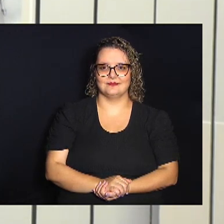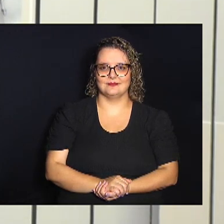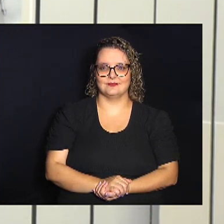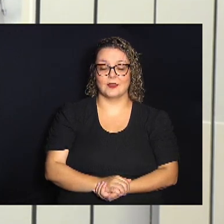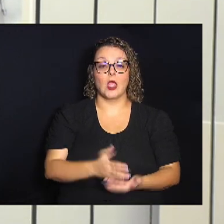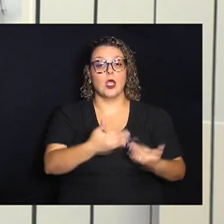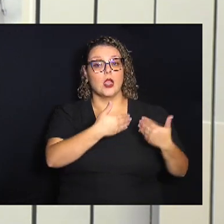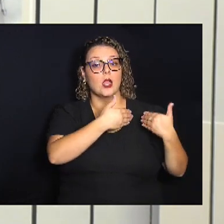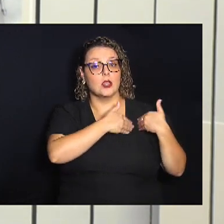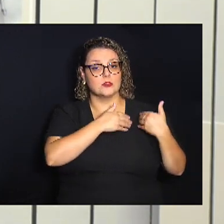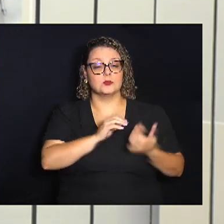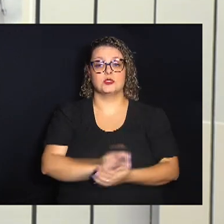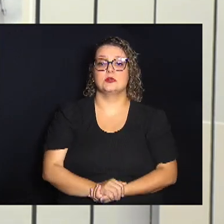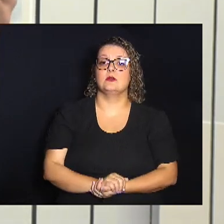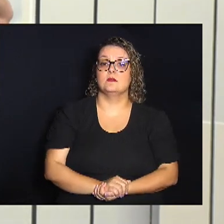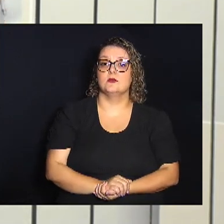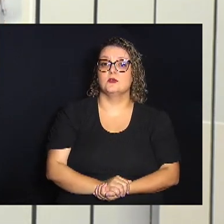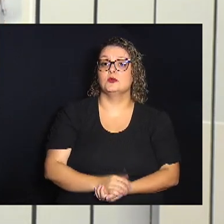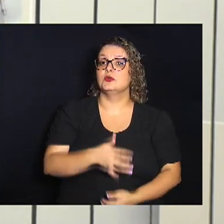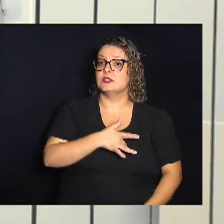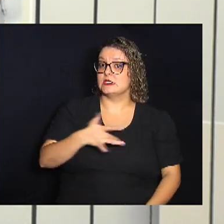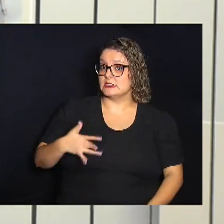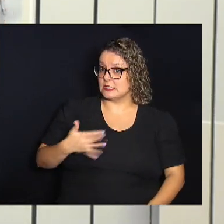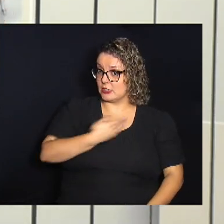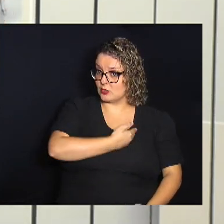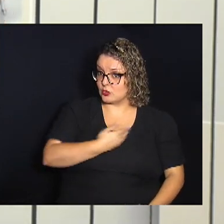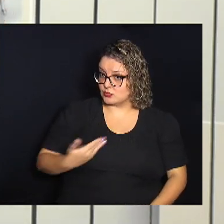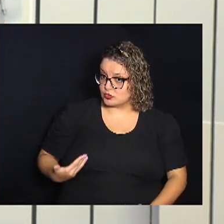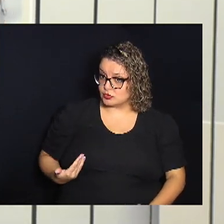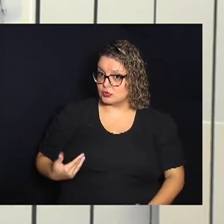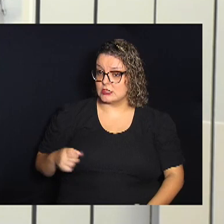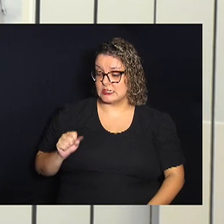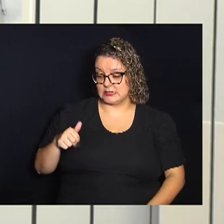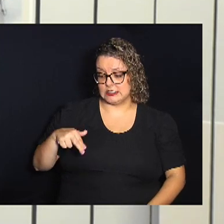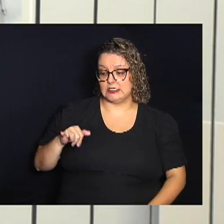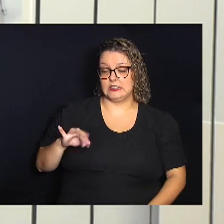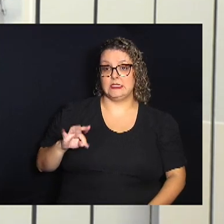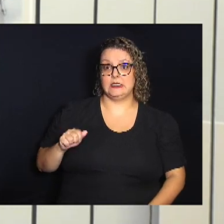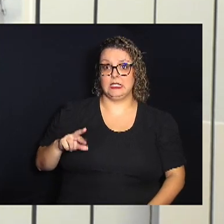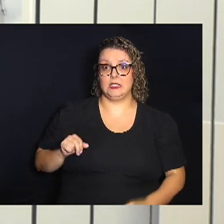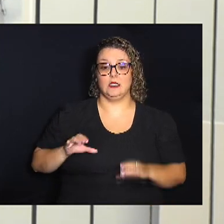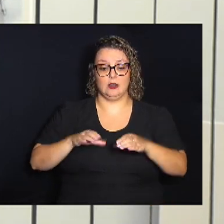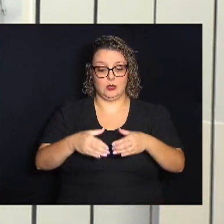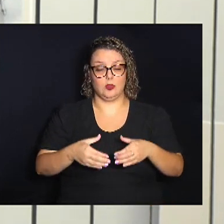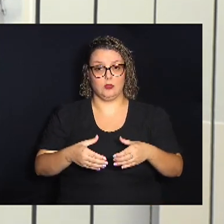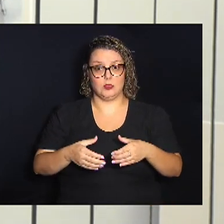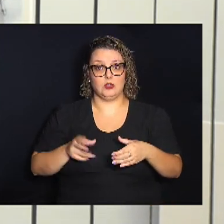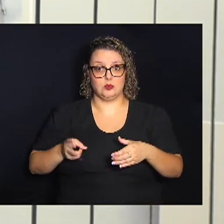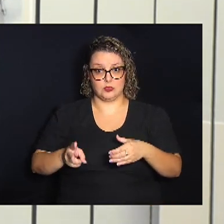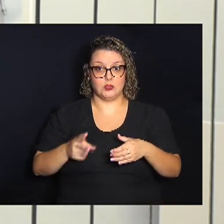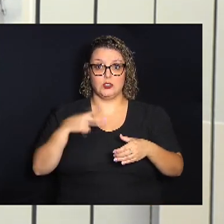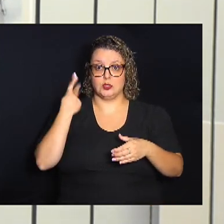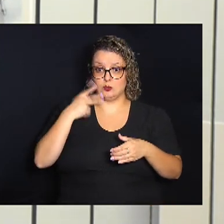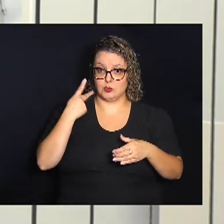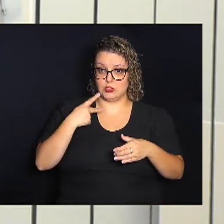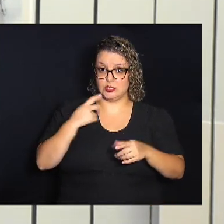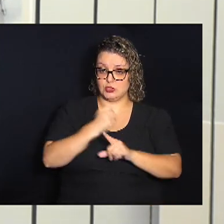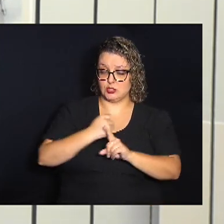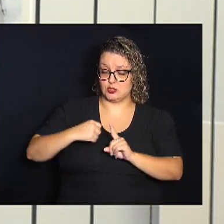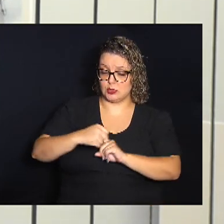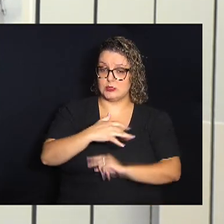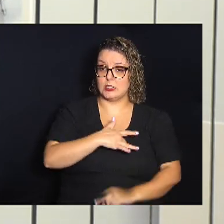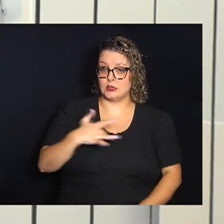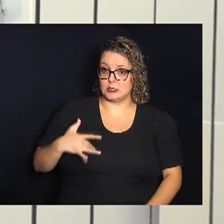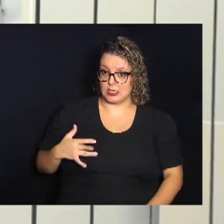Responsável pelas questões de saúde pública e sanitárias, a Comissão Permanente de Política Social e Saúde aqui da Câmara